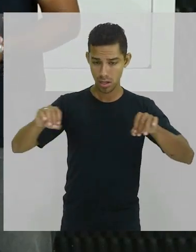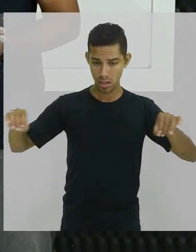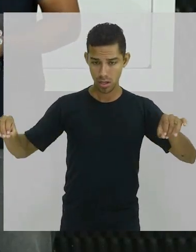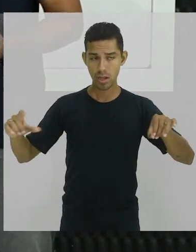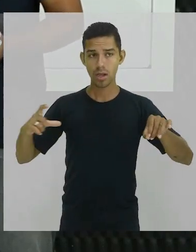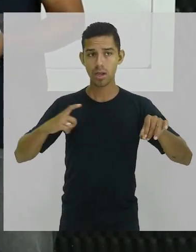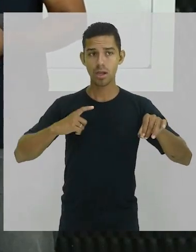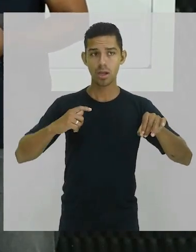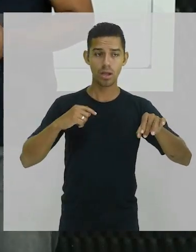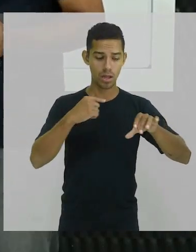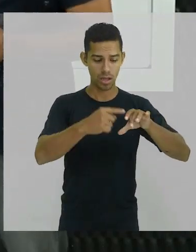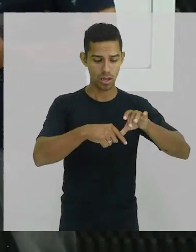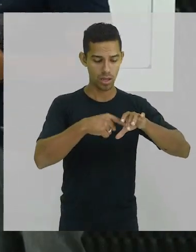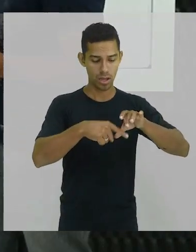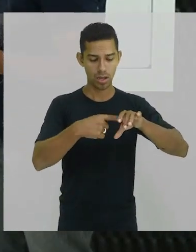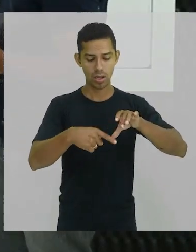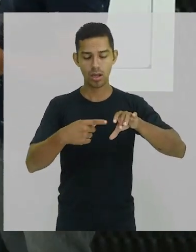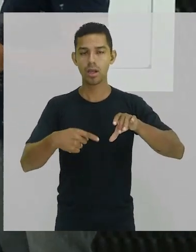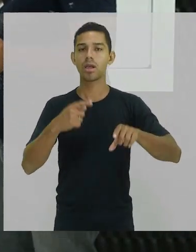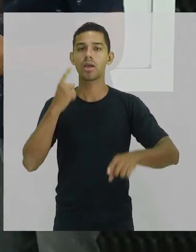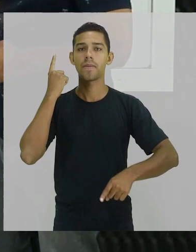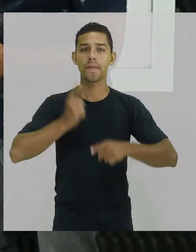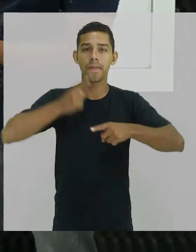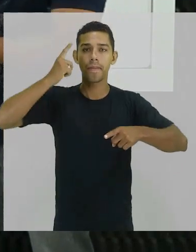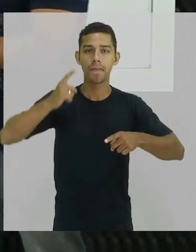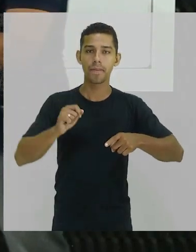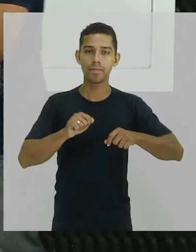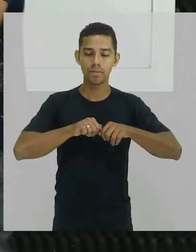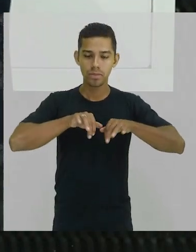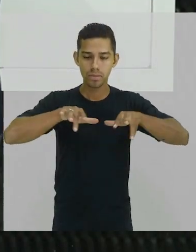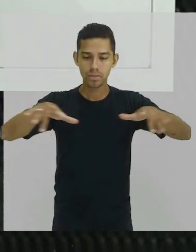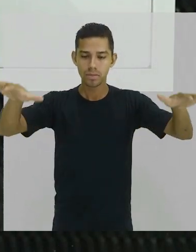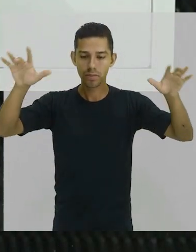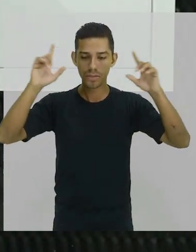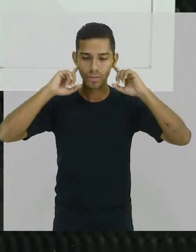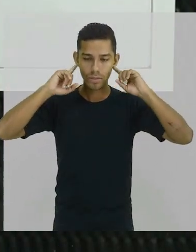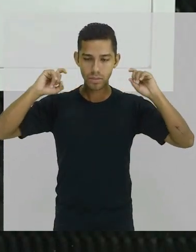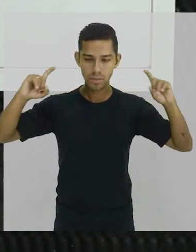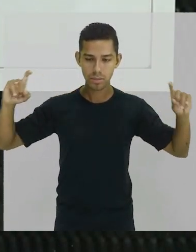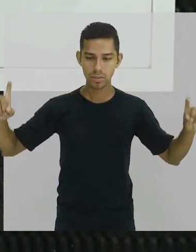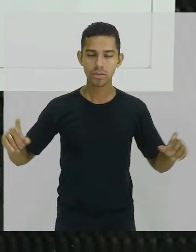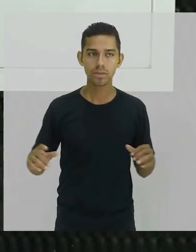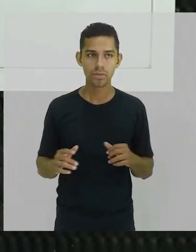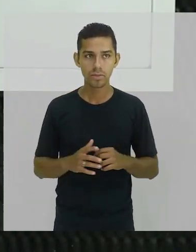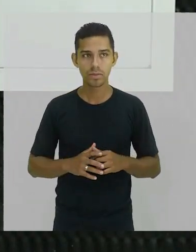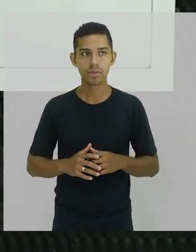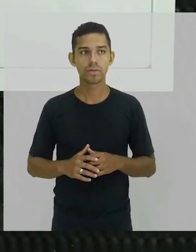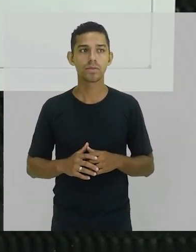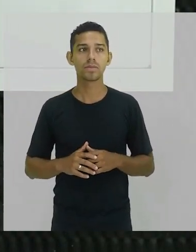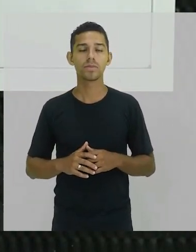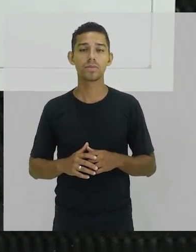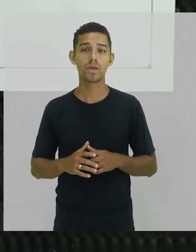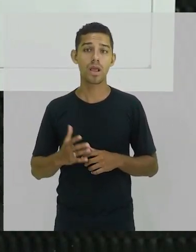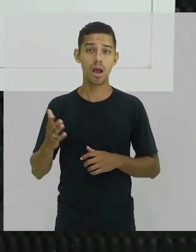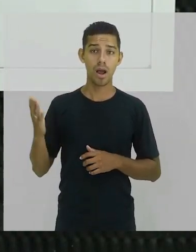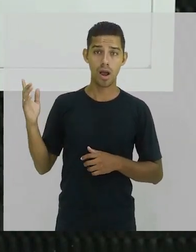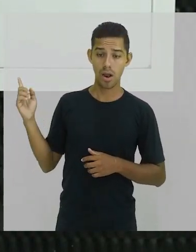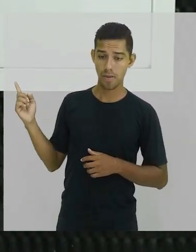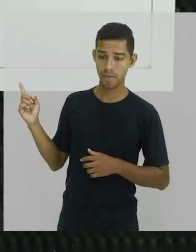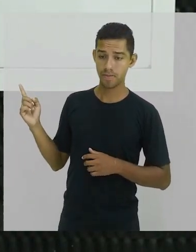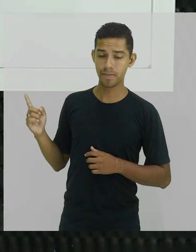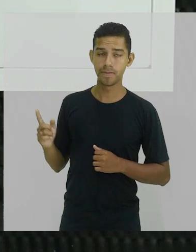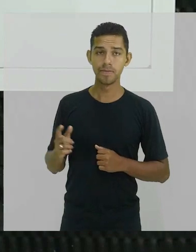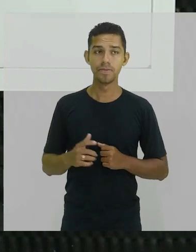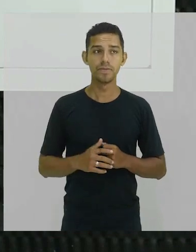são ocas por dentro. Então, ela simula essa situação. Uma onda transversal, certo?